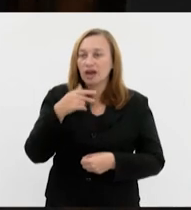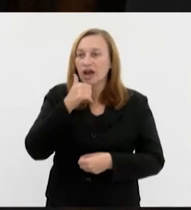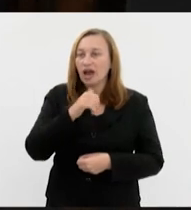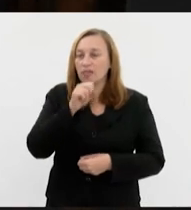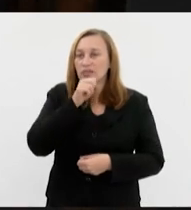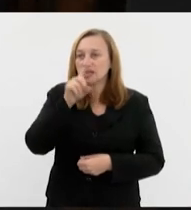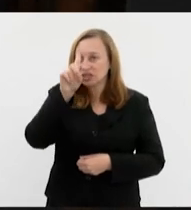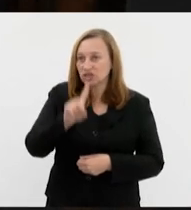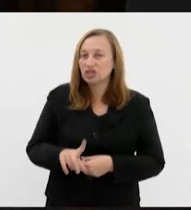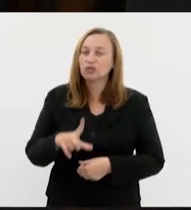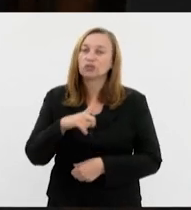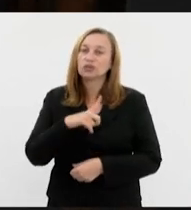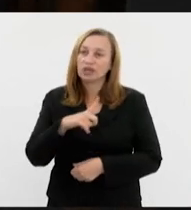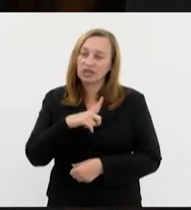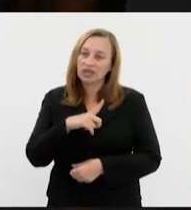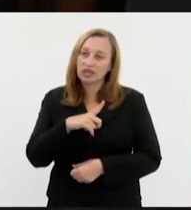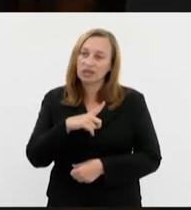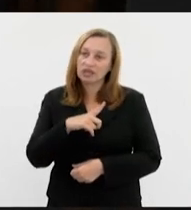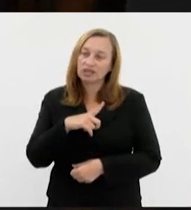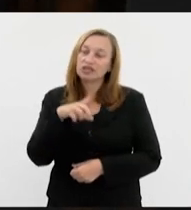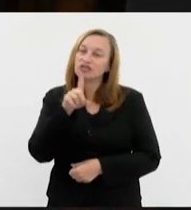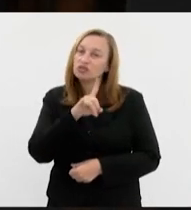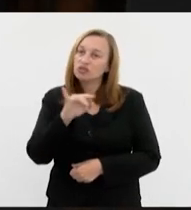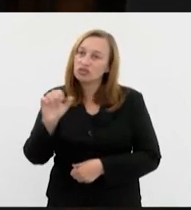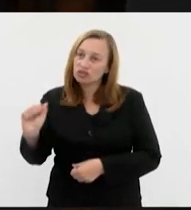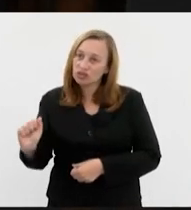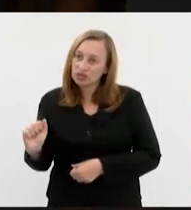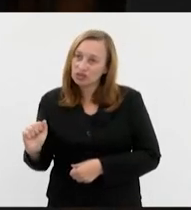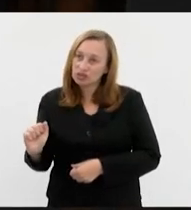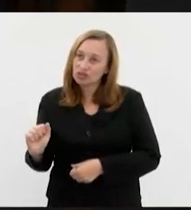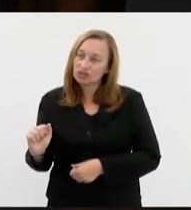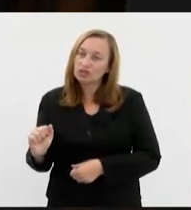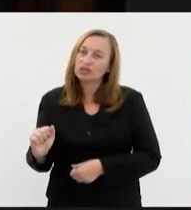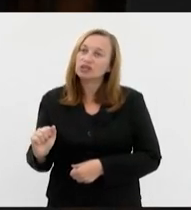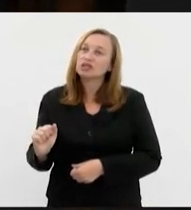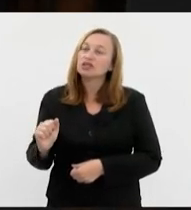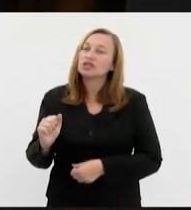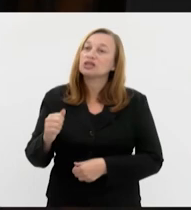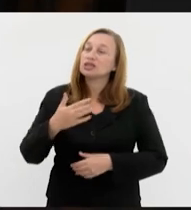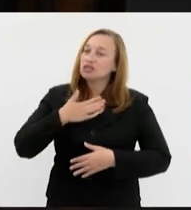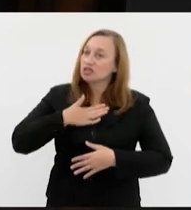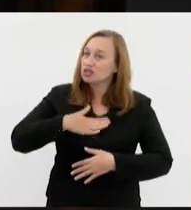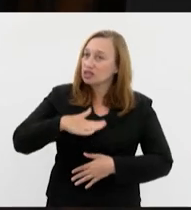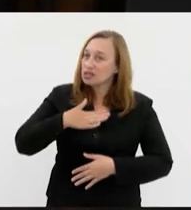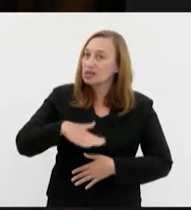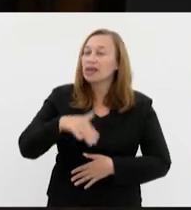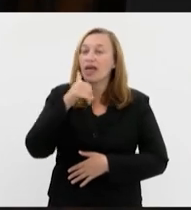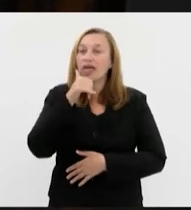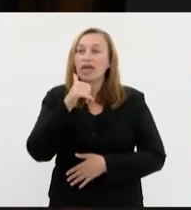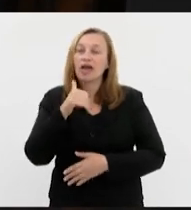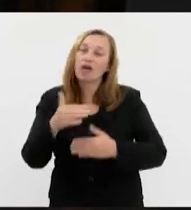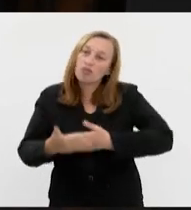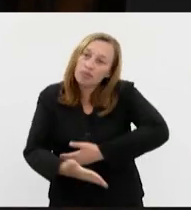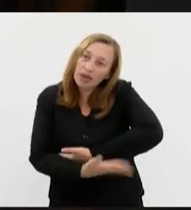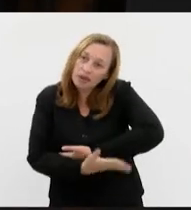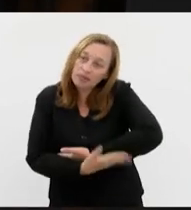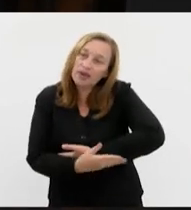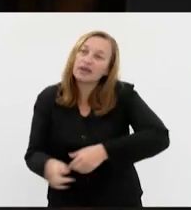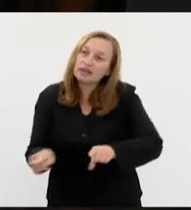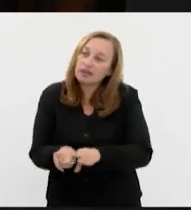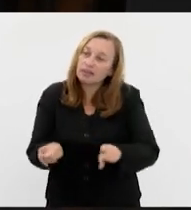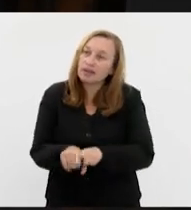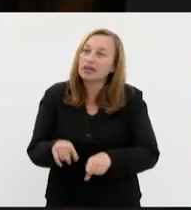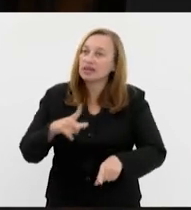o direito dos seus dias, né, de puerpério, e a criança tem o direito de ter a sua mãe e o seu